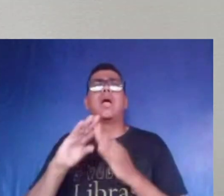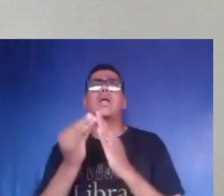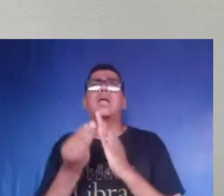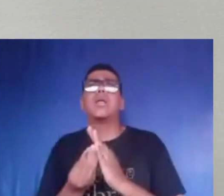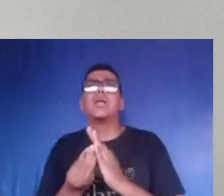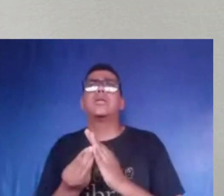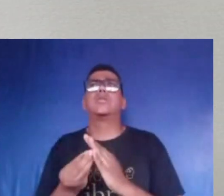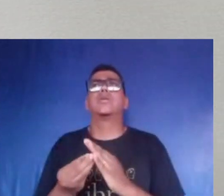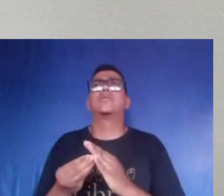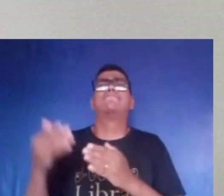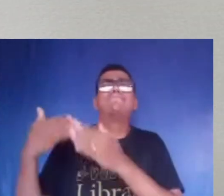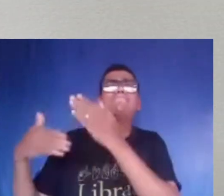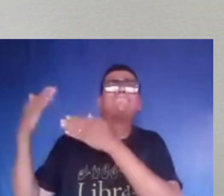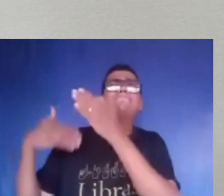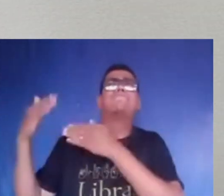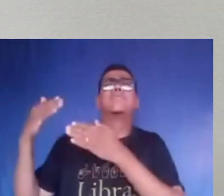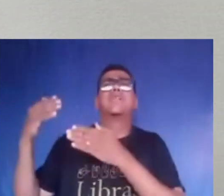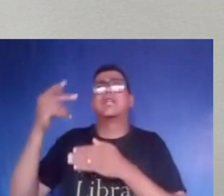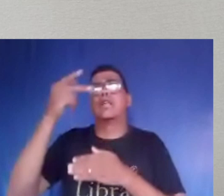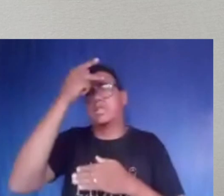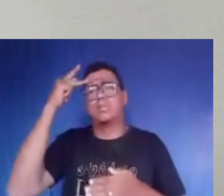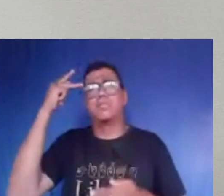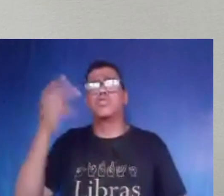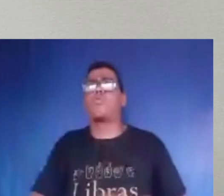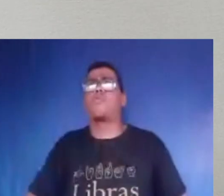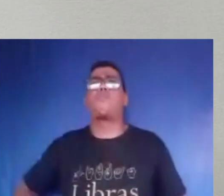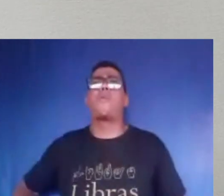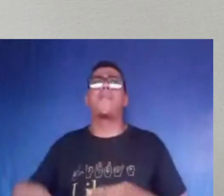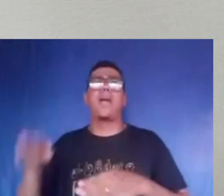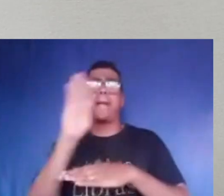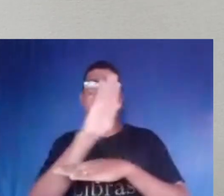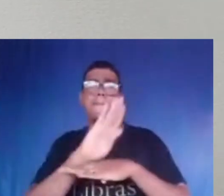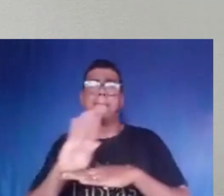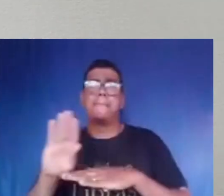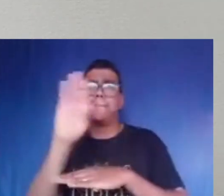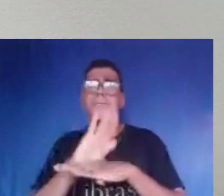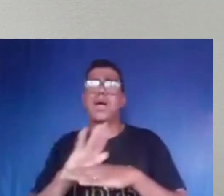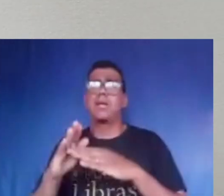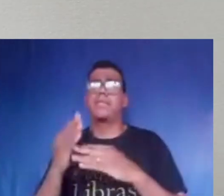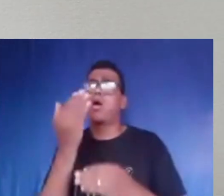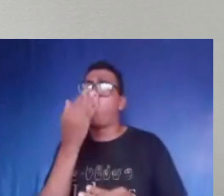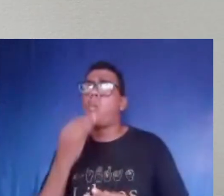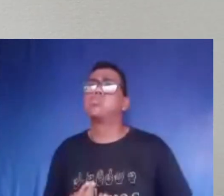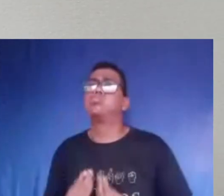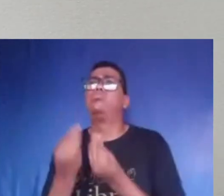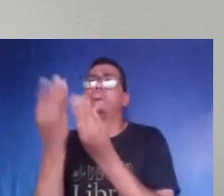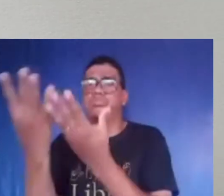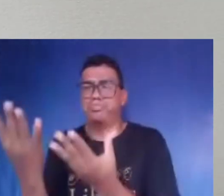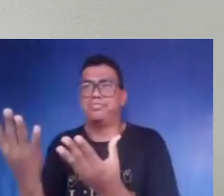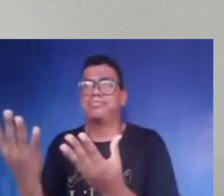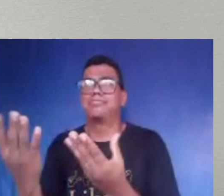grande panela, botaram no meio da cidade e disseram ali que iriam fazer uma mágica. Eles iam trazer ali, fazer